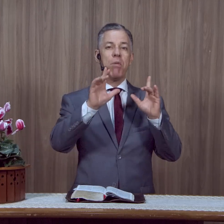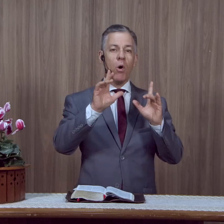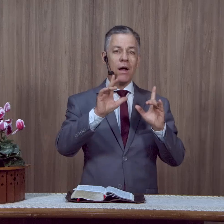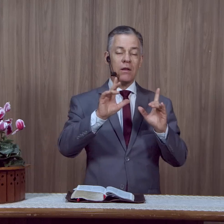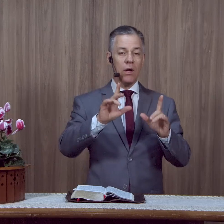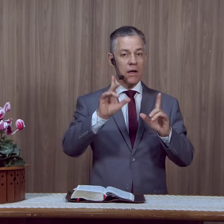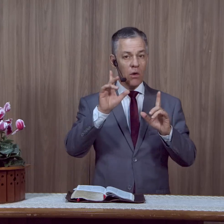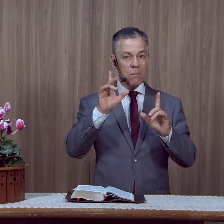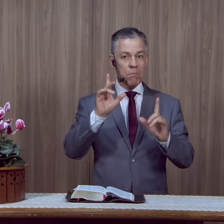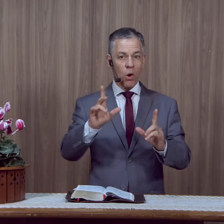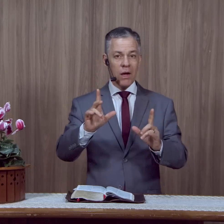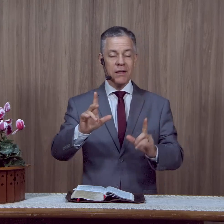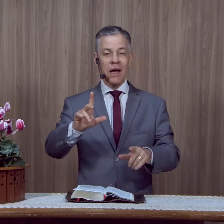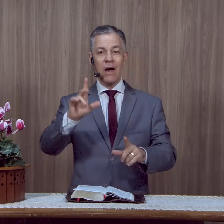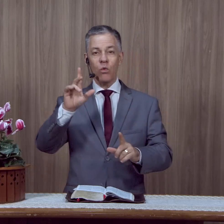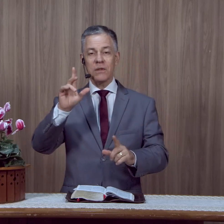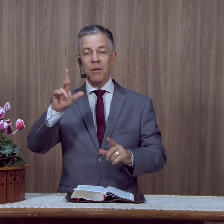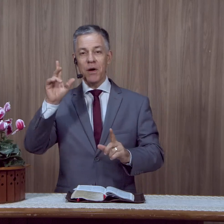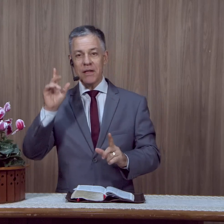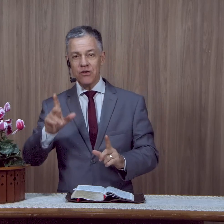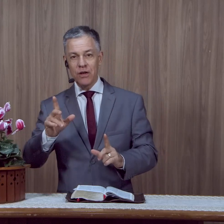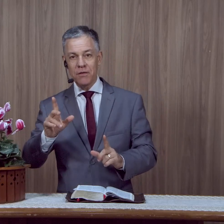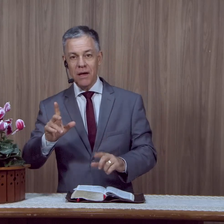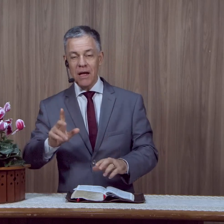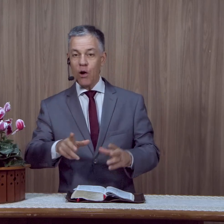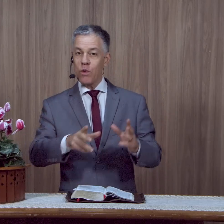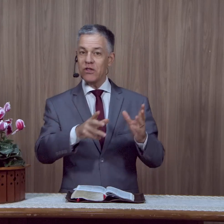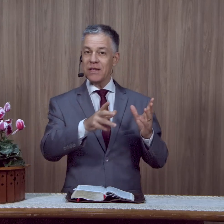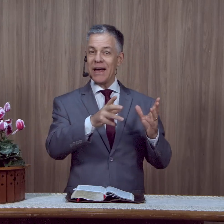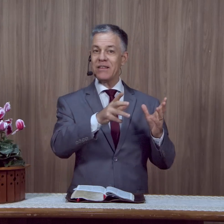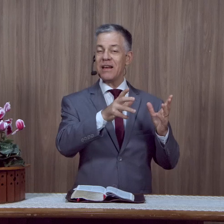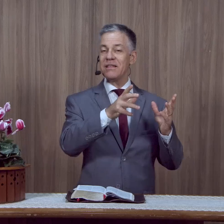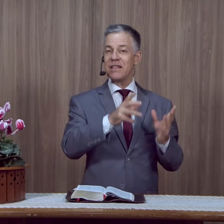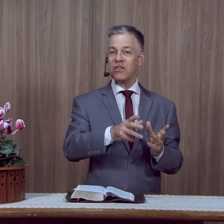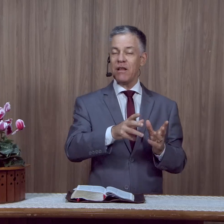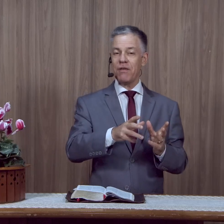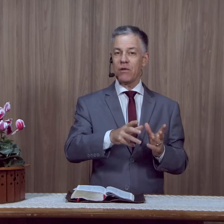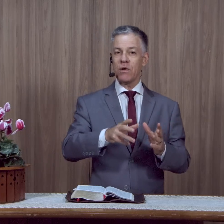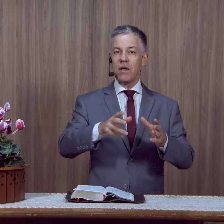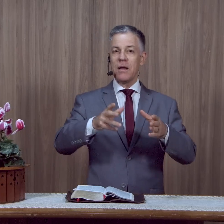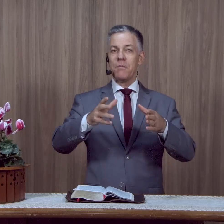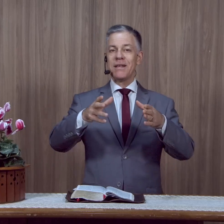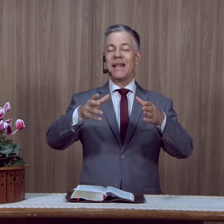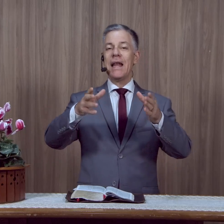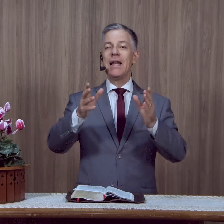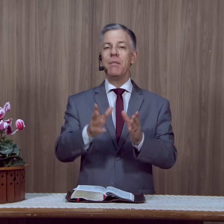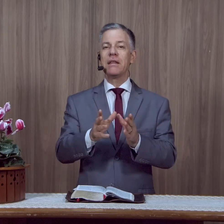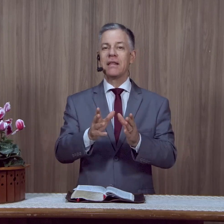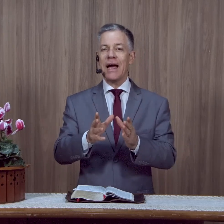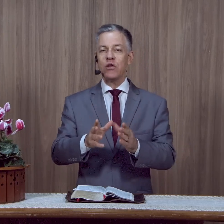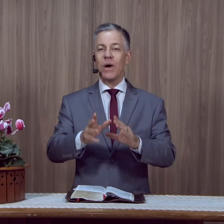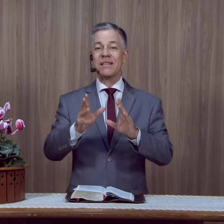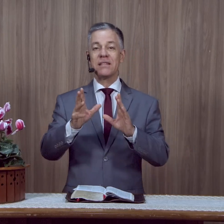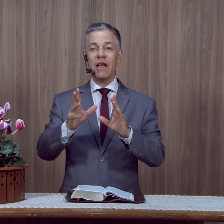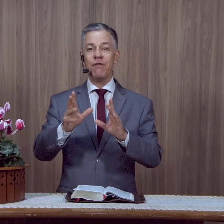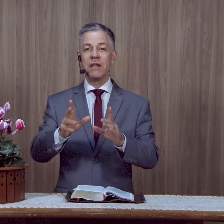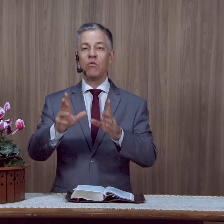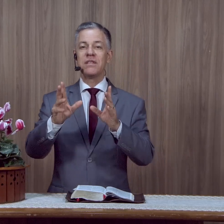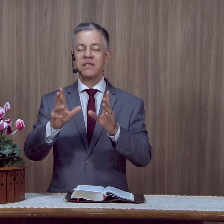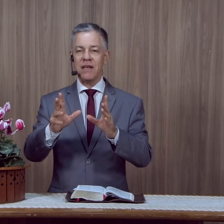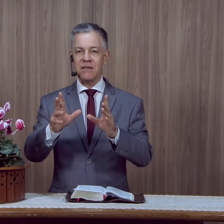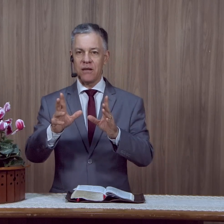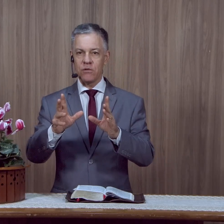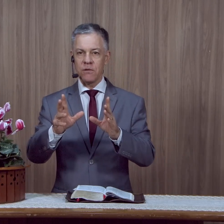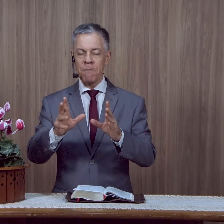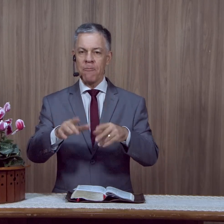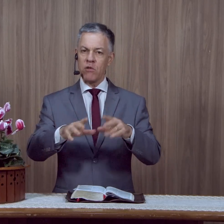Não importa, olha, não importa o tamanho da dívida, a quantidade que ele esteja devendo, mas ele é limitado à servidão